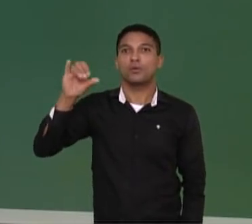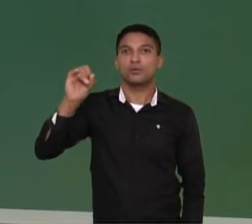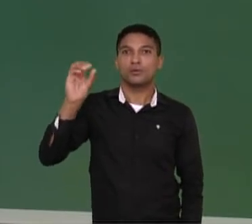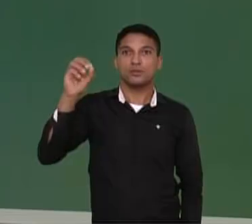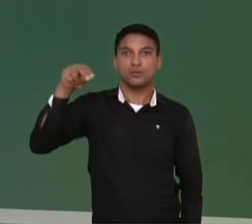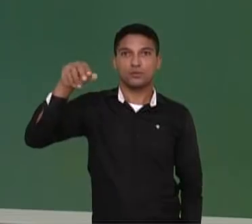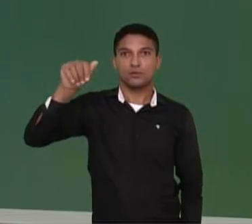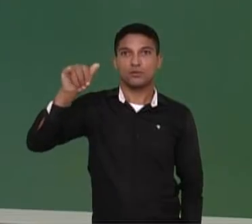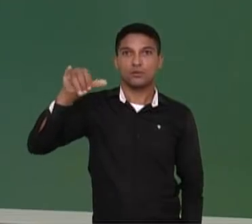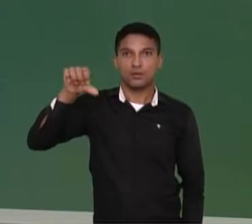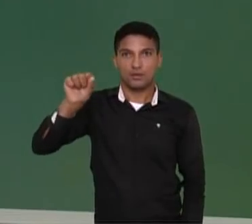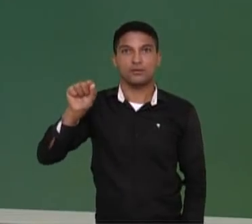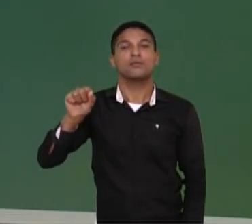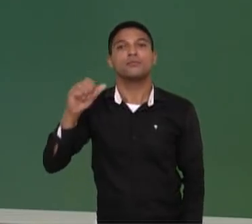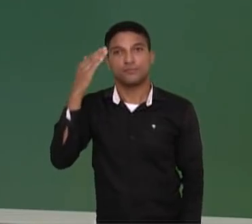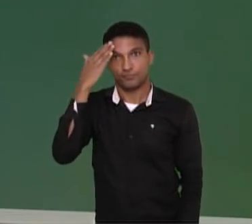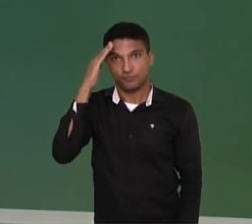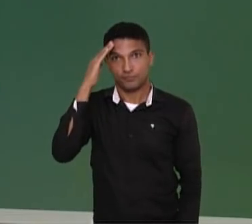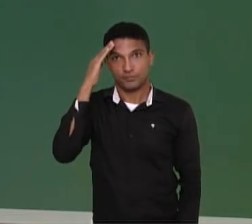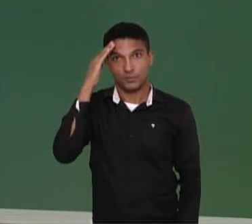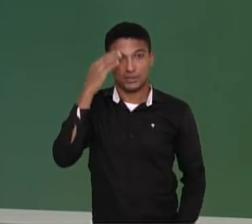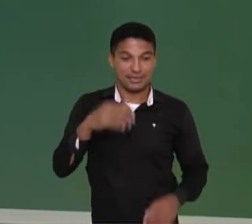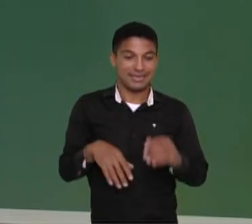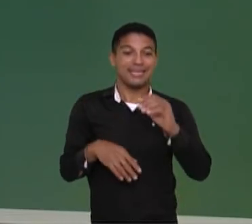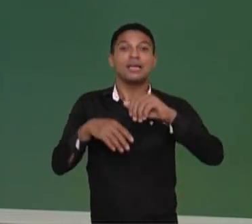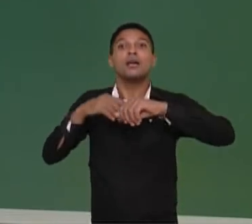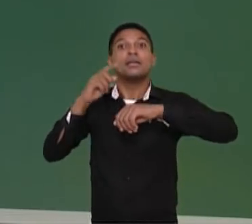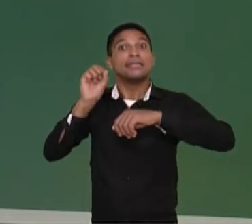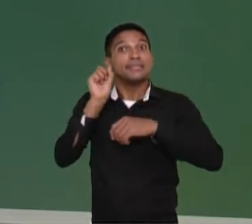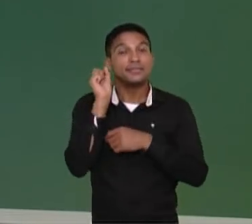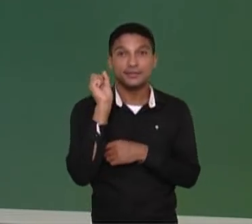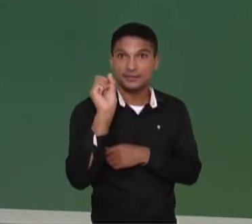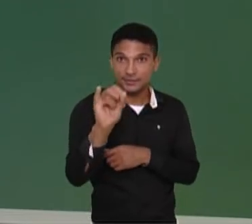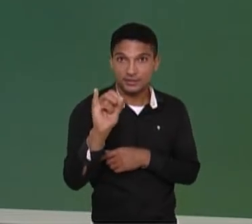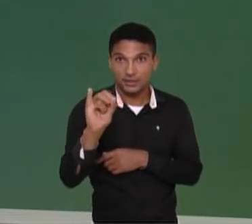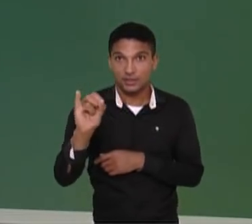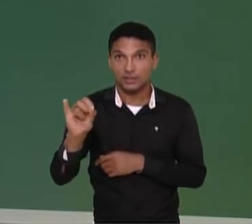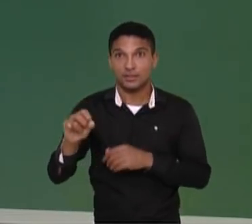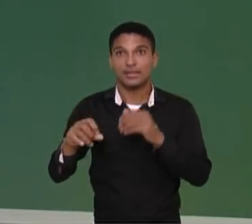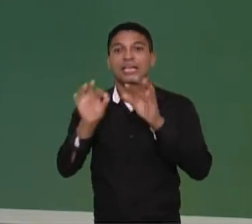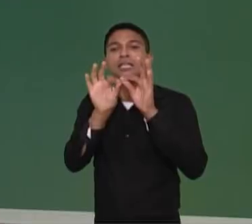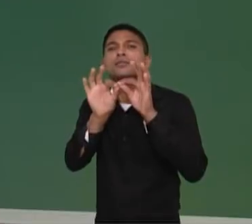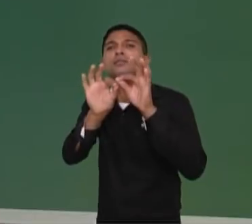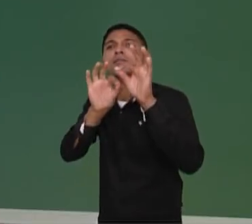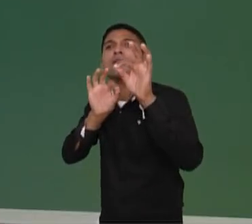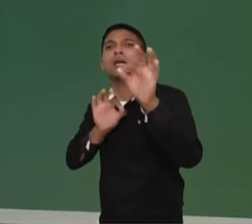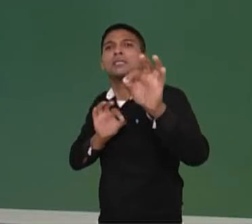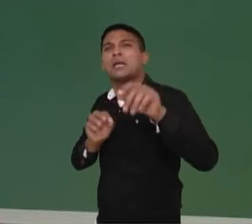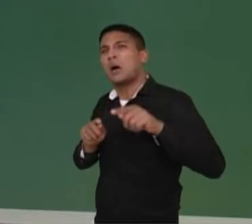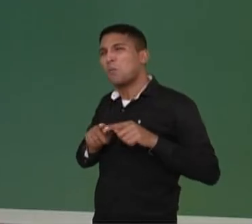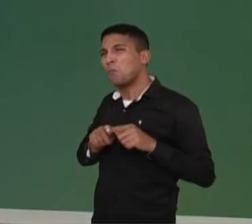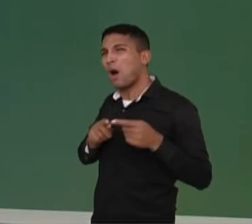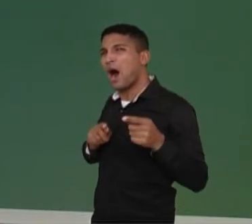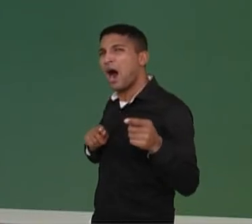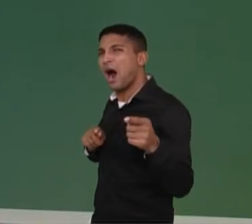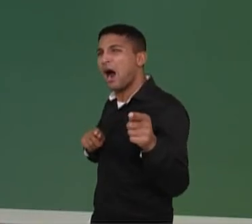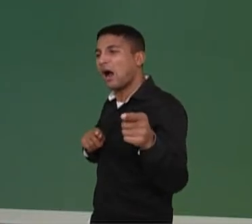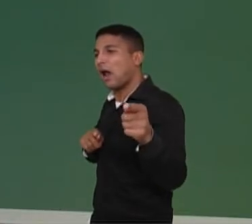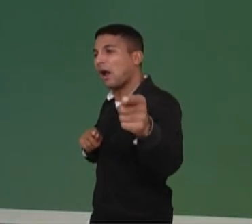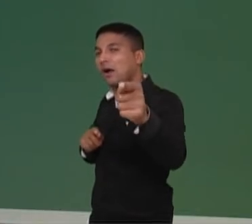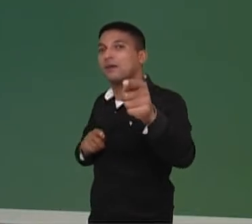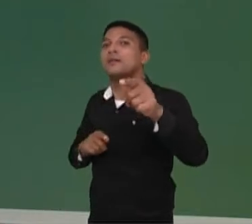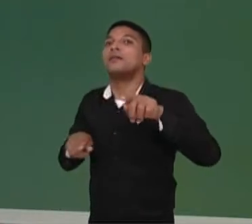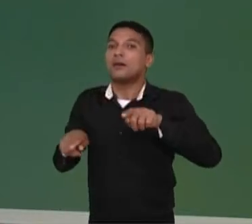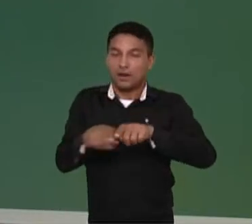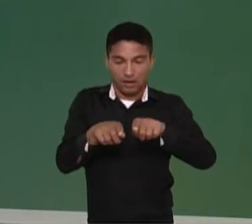caso aqui, nessa situação, a gente está trabalhando com elas diretamente proporcionais. Né? Eu aumento uma coisa e aumento a outra também.